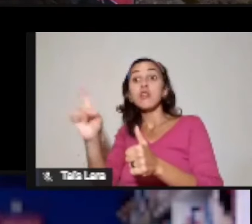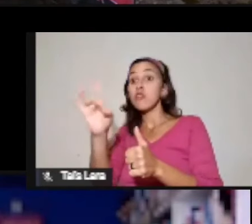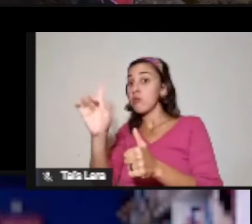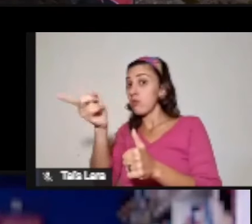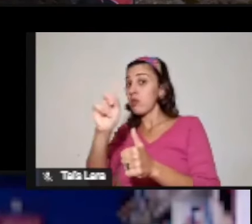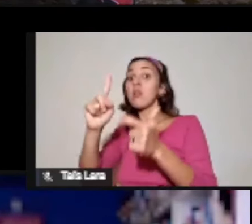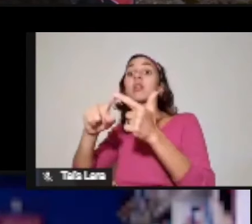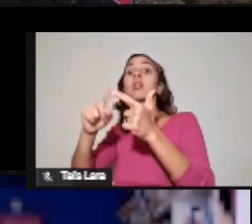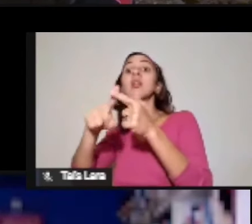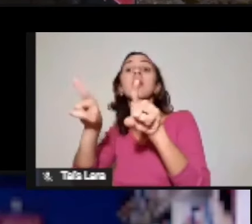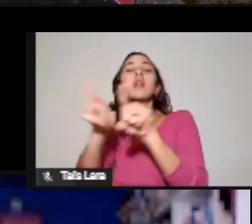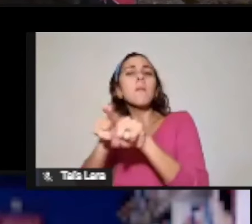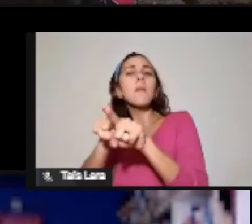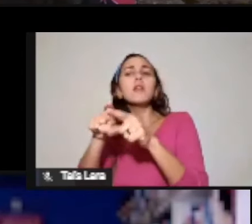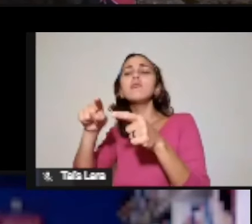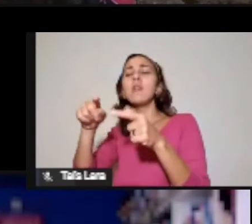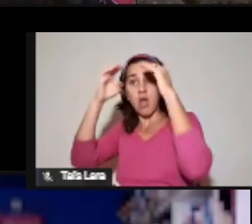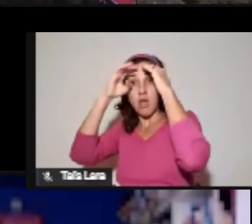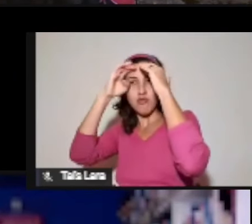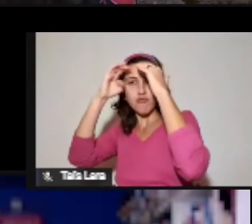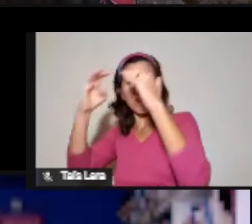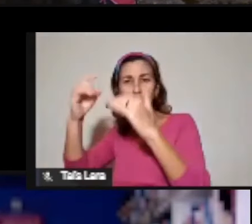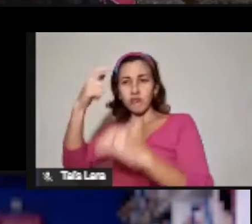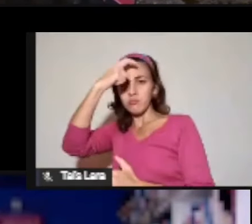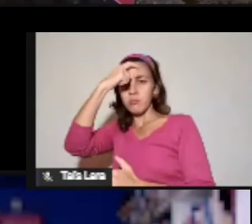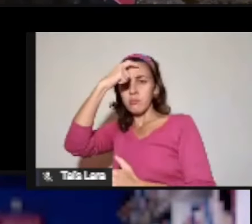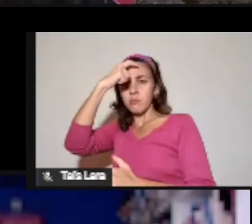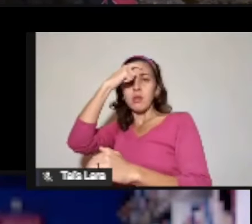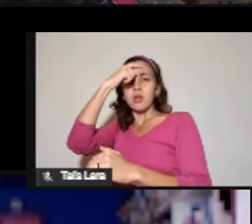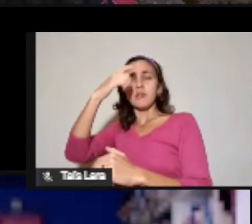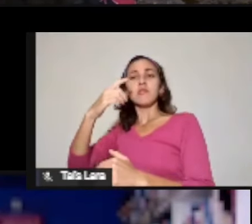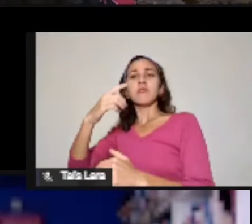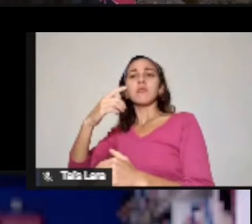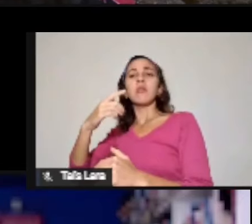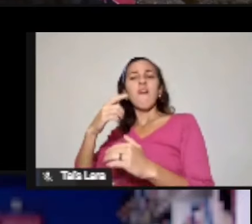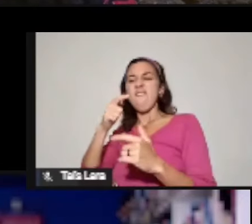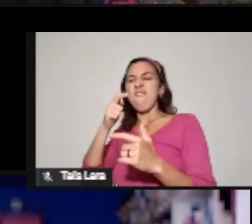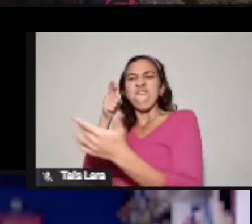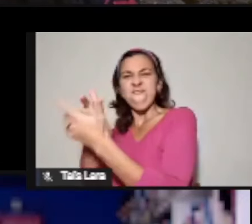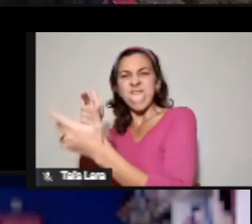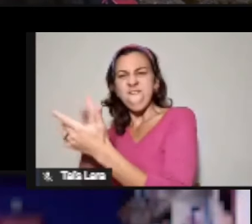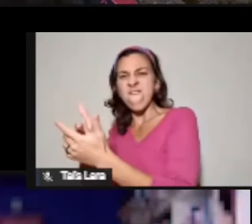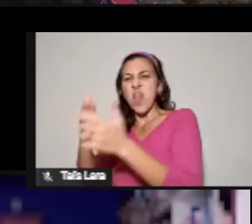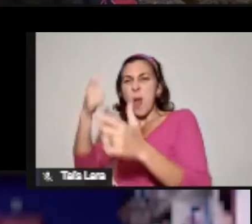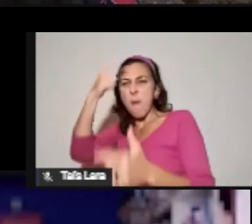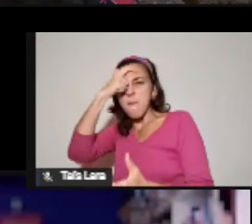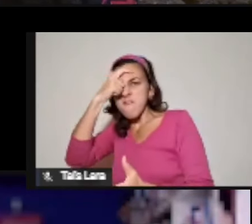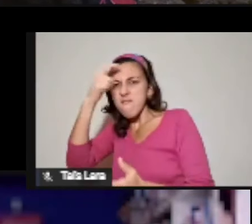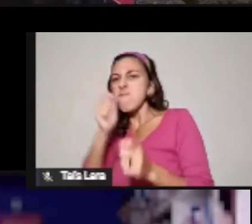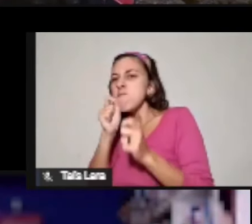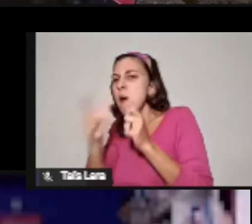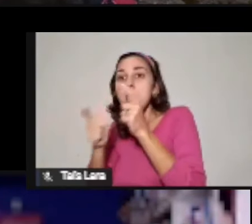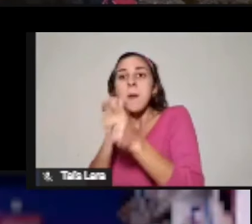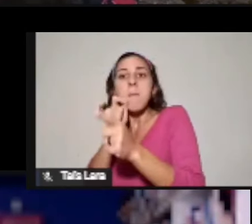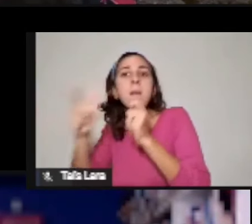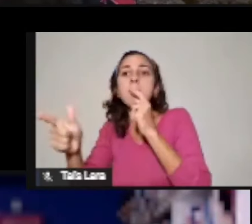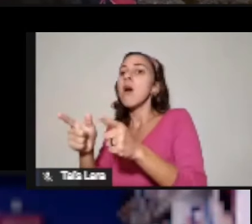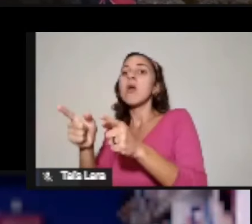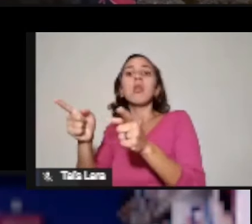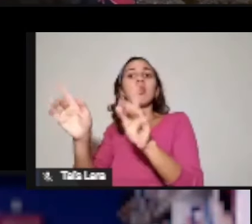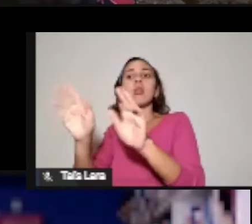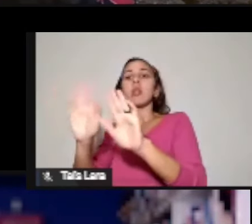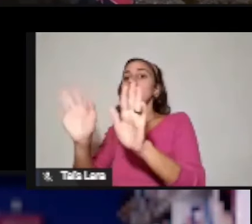ser respeitado por todas as pessoas que convivem com crianças e adolescentes. Não importa se é pai, parente, professor, agente